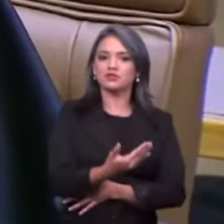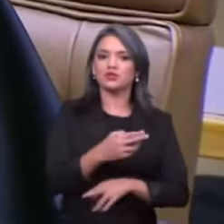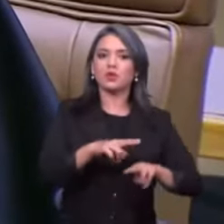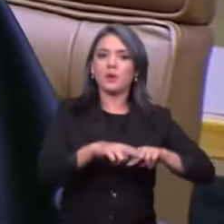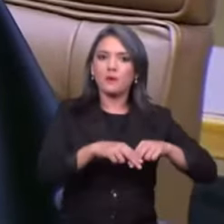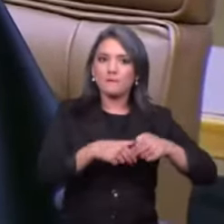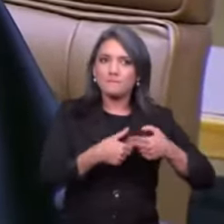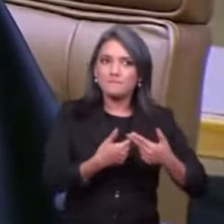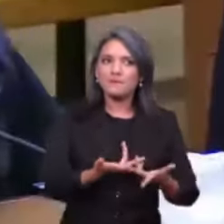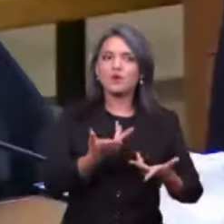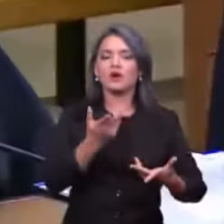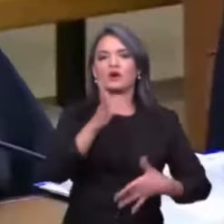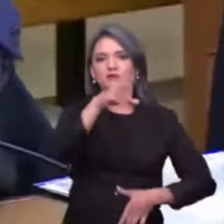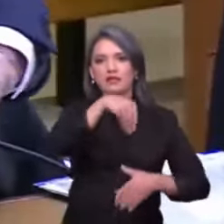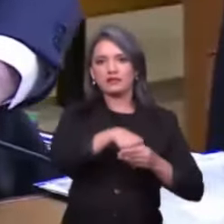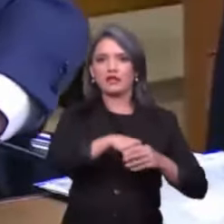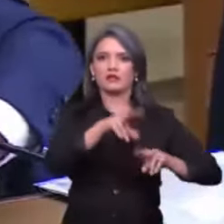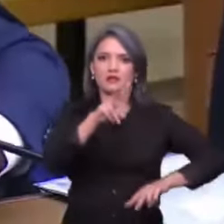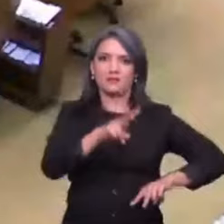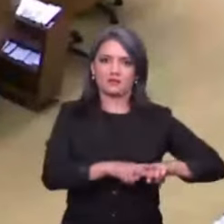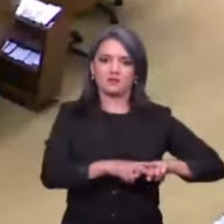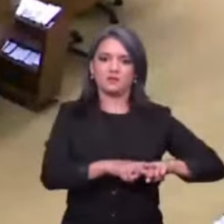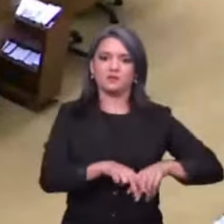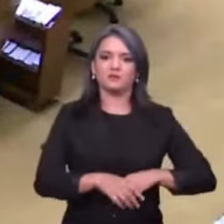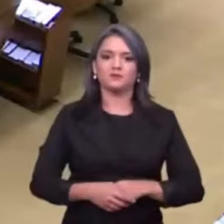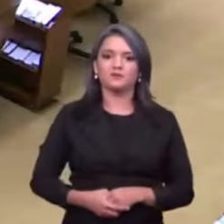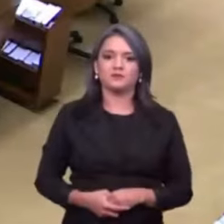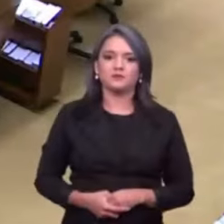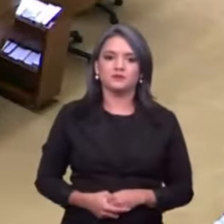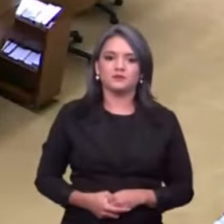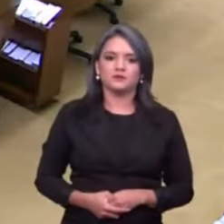antes. Perdão. Muito bem.